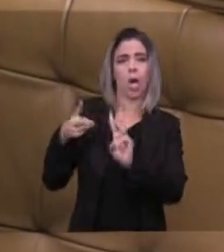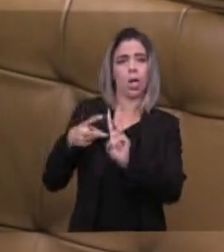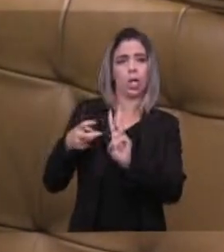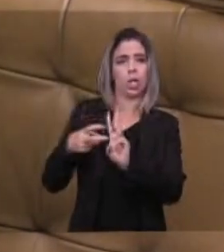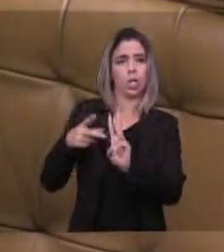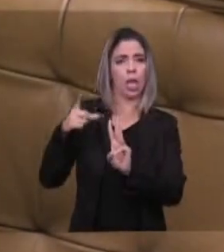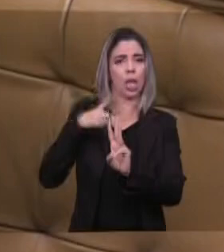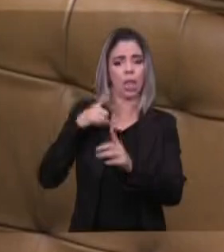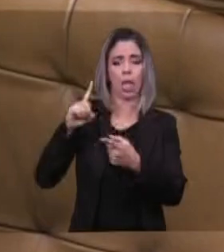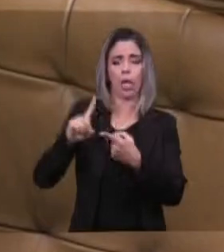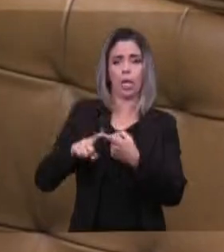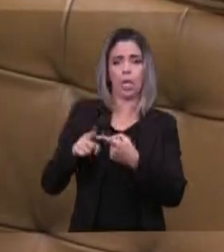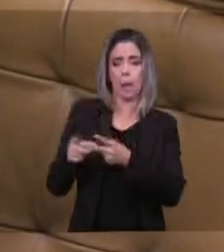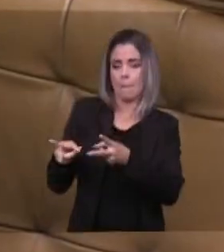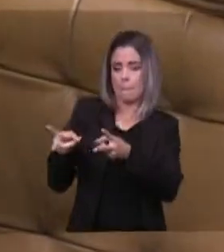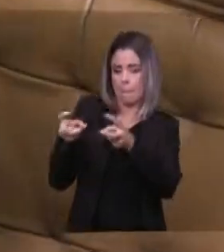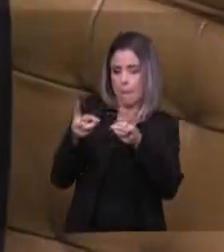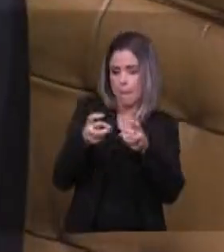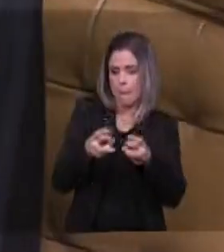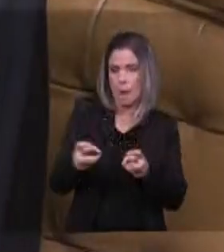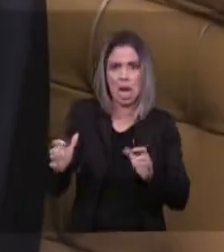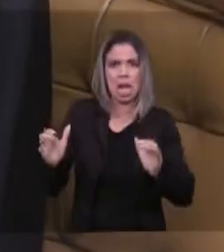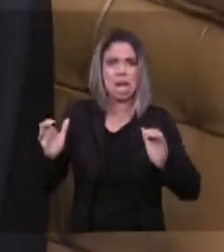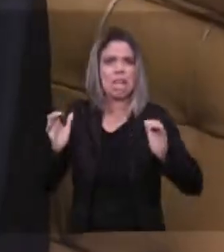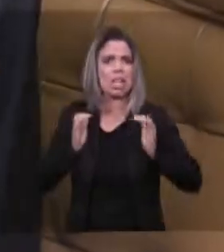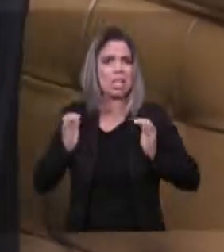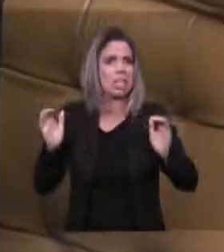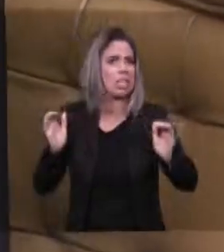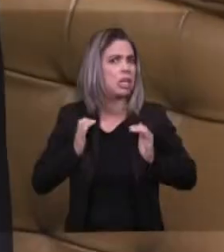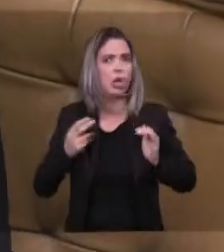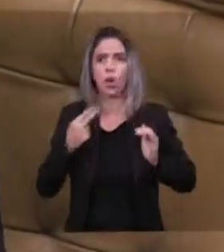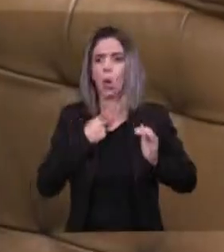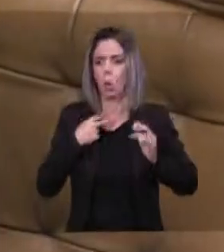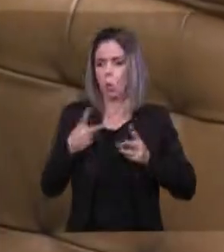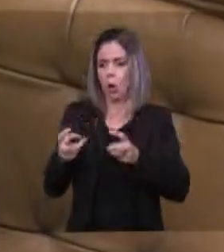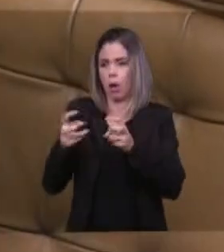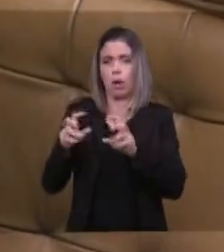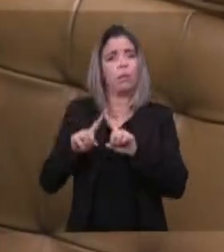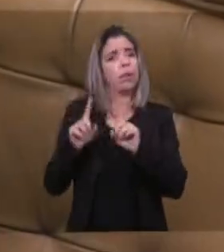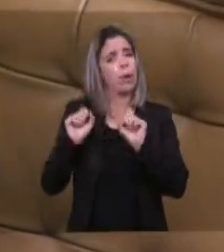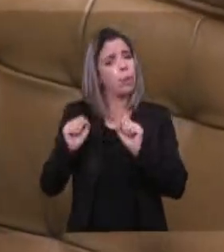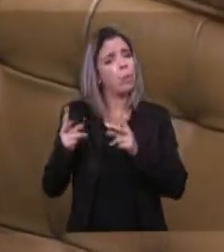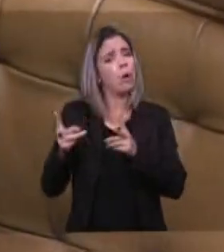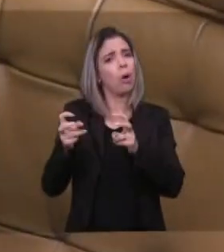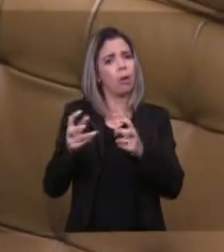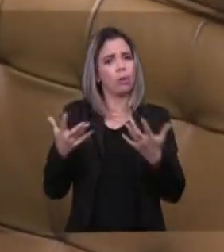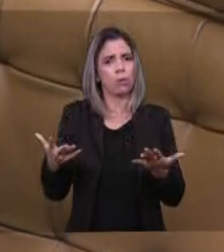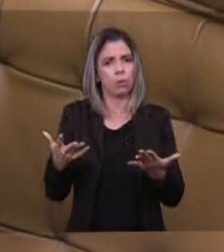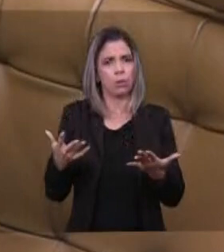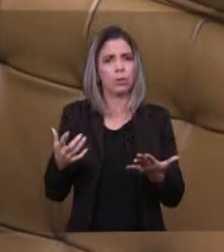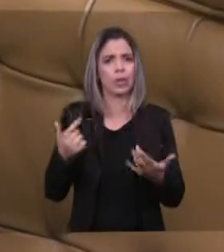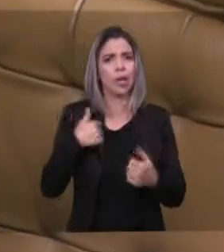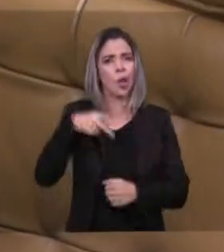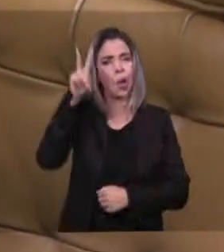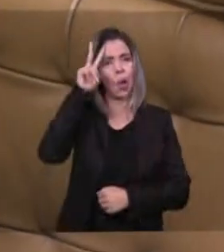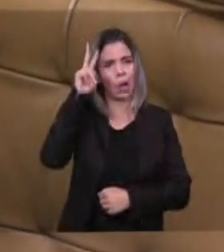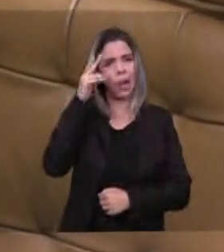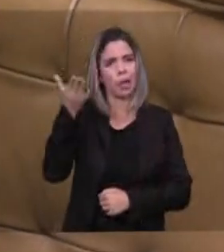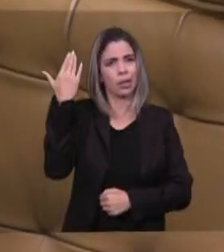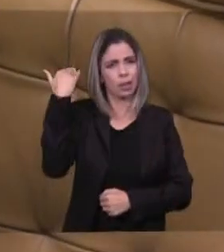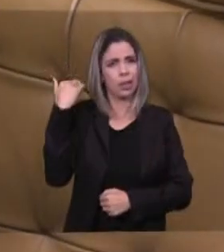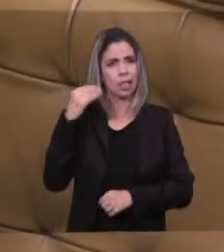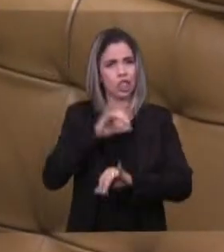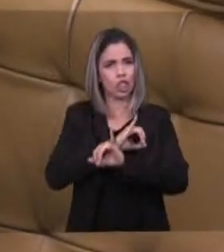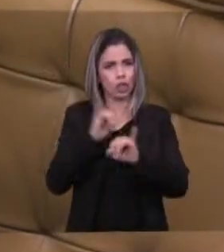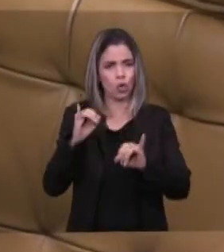tem minérios, riquezas minerais que não podem ser exploradas. Quando isso poderia ser explorado? Esses dias alguém publicava que no